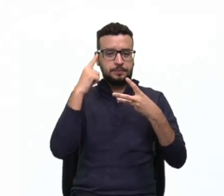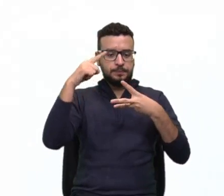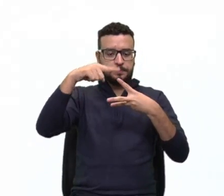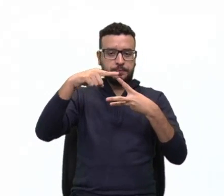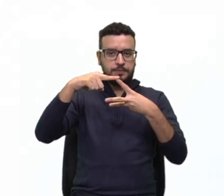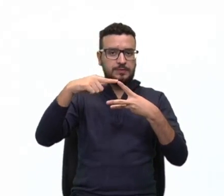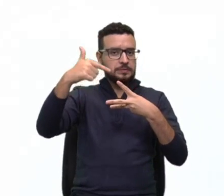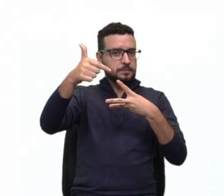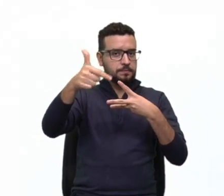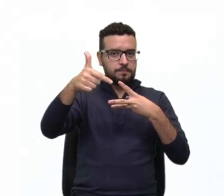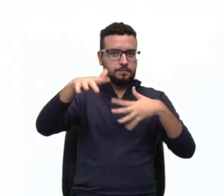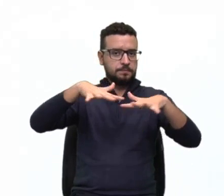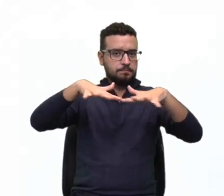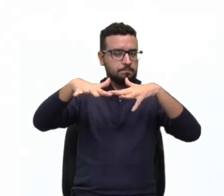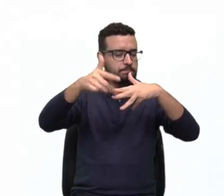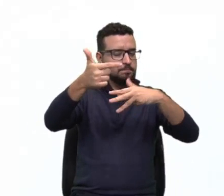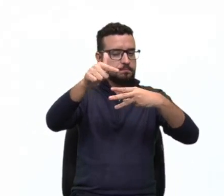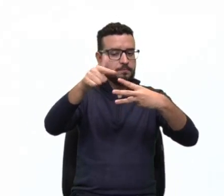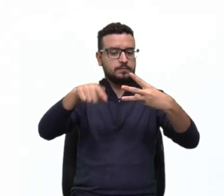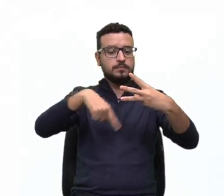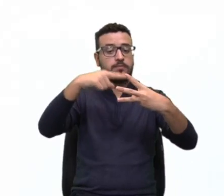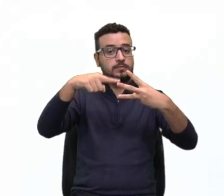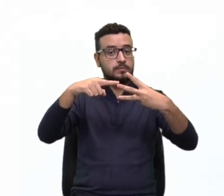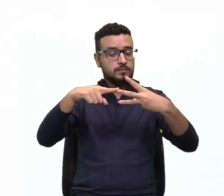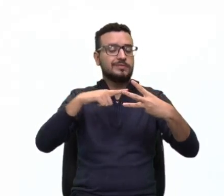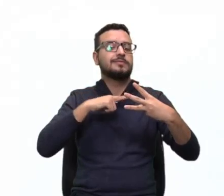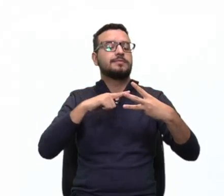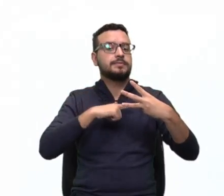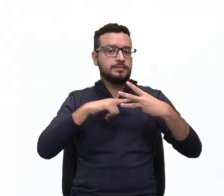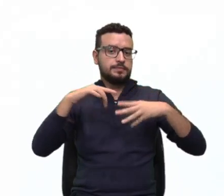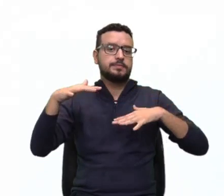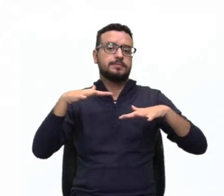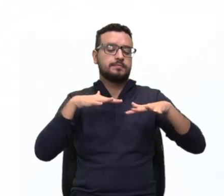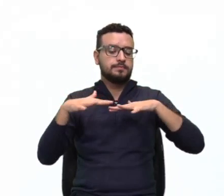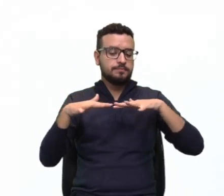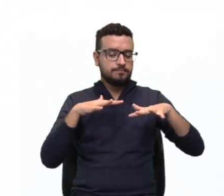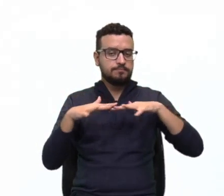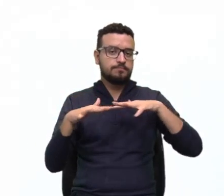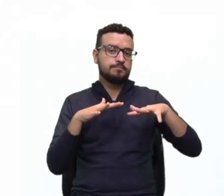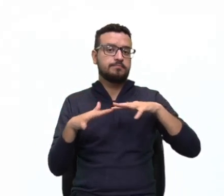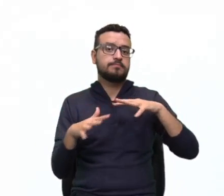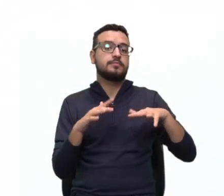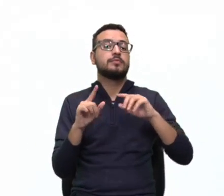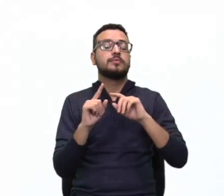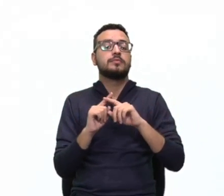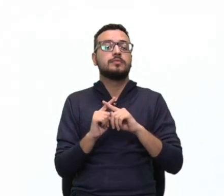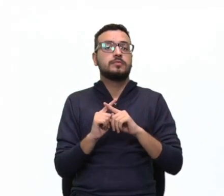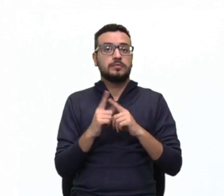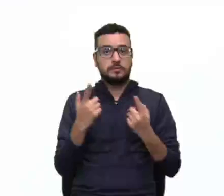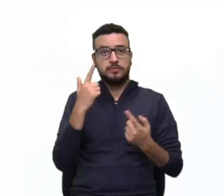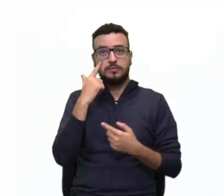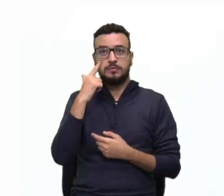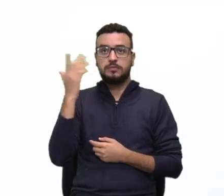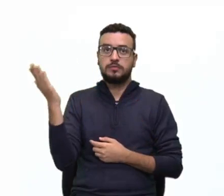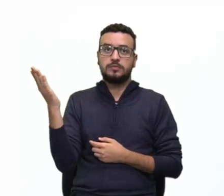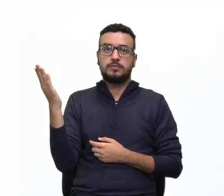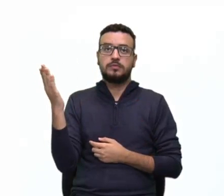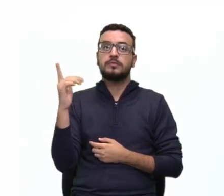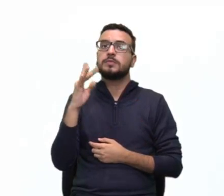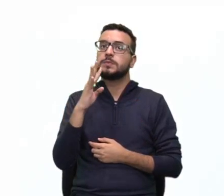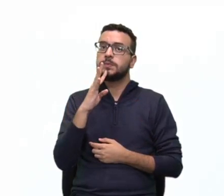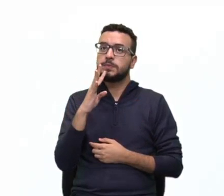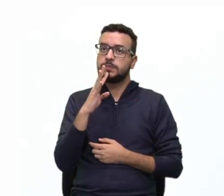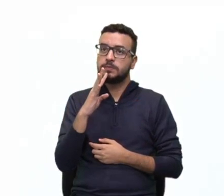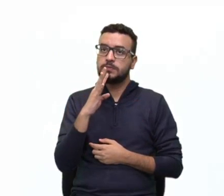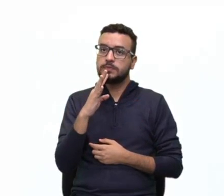movimento. Na cartilaginosa, a gente tem um pequeno movimento. Tanto que está aí no quadro. Ela é